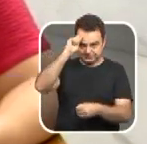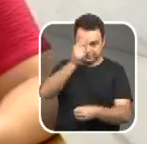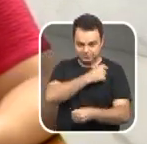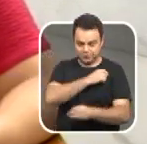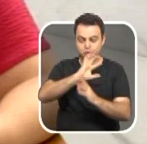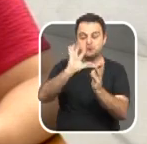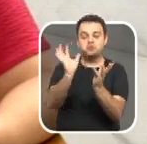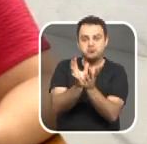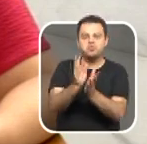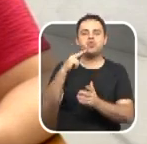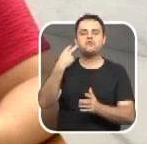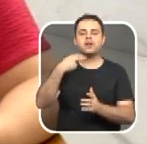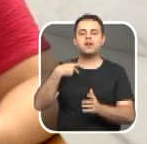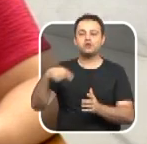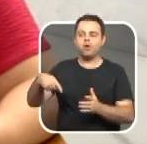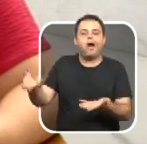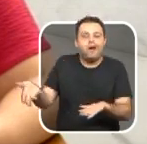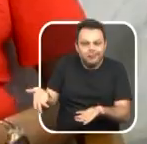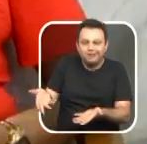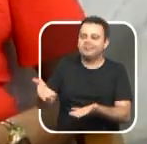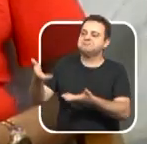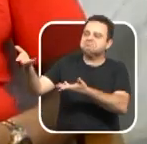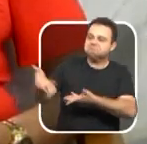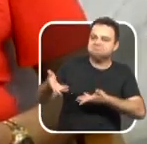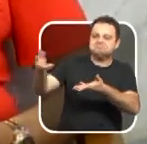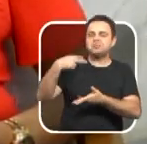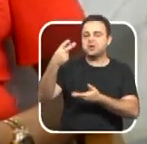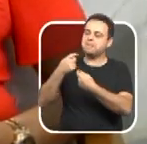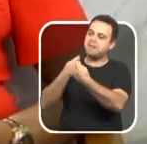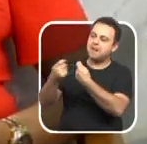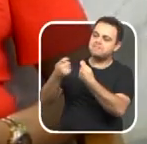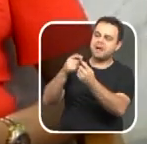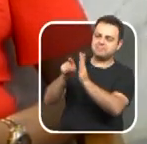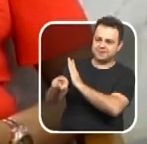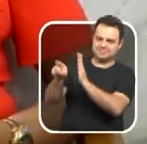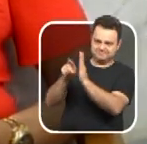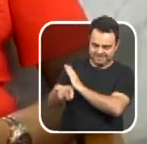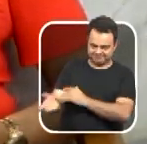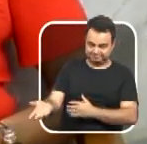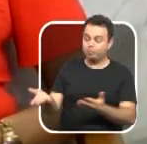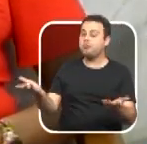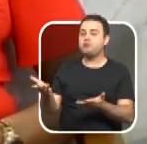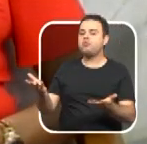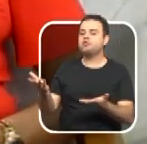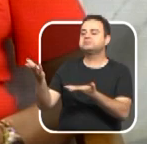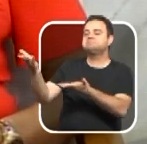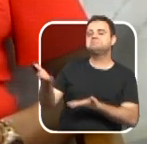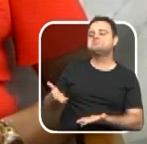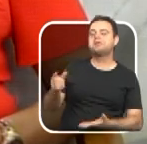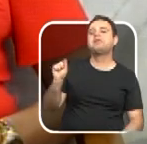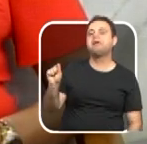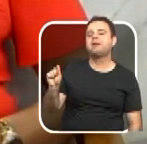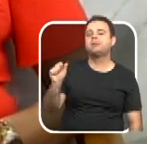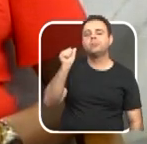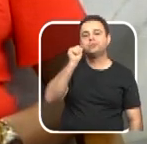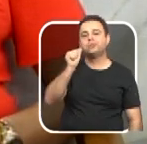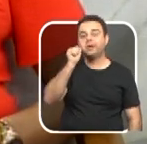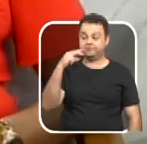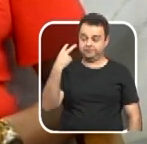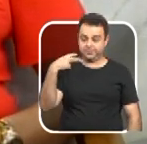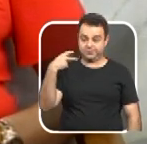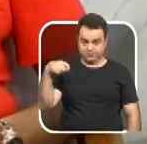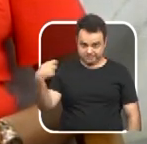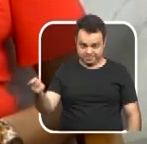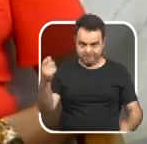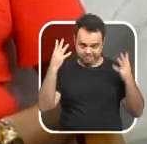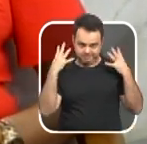hoje, quem está ao meu lado é a vereadora e primeira secretária da mesa diretora, Carina Caroline, do Republicanos. Carina,